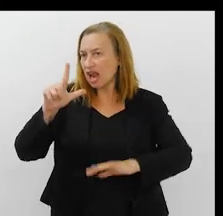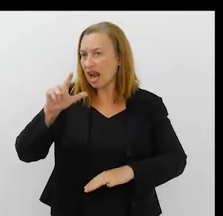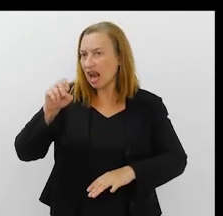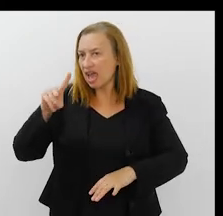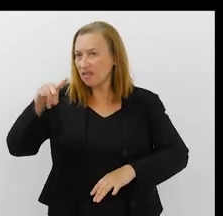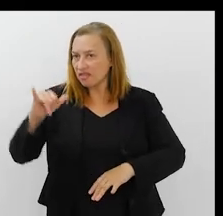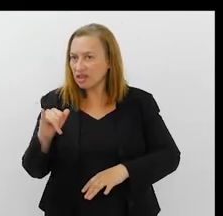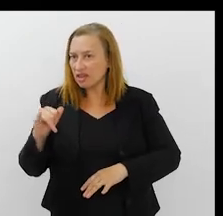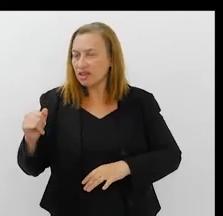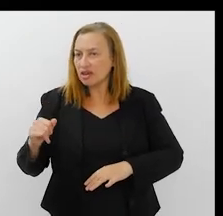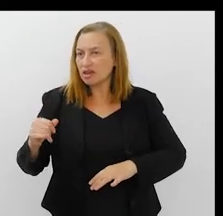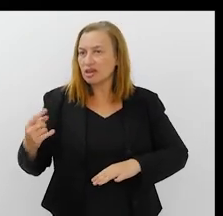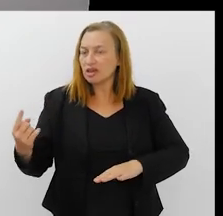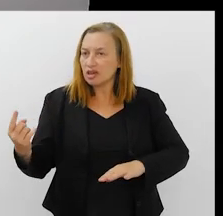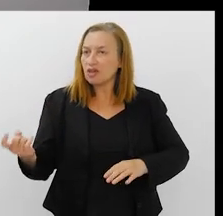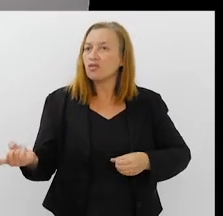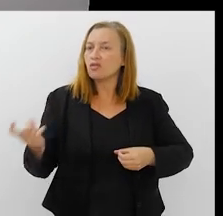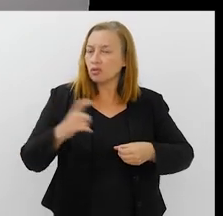Mas aí ele assumiu